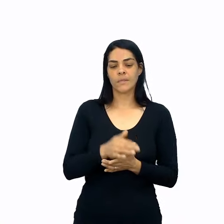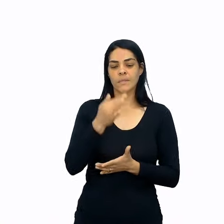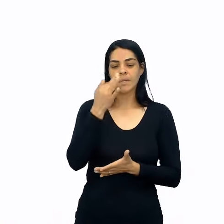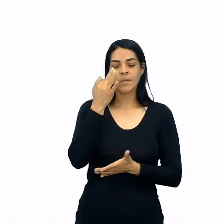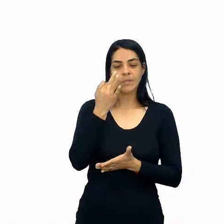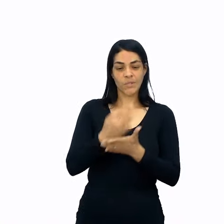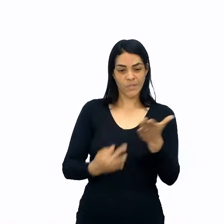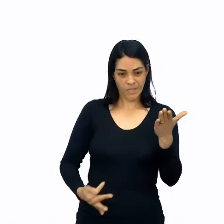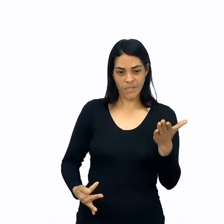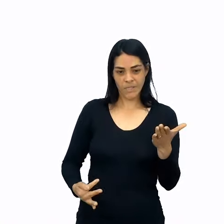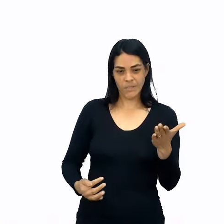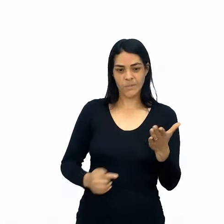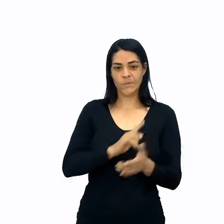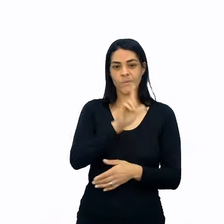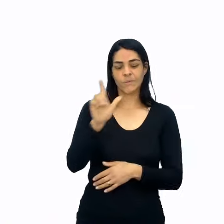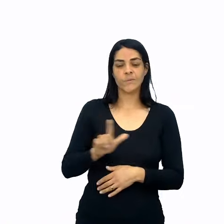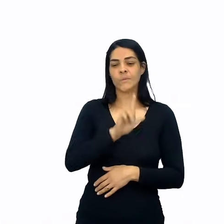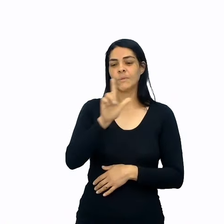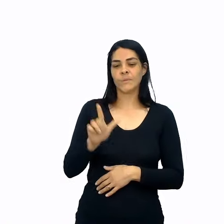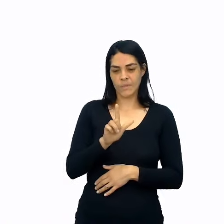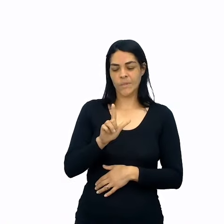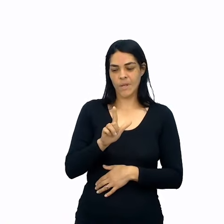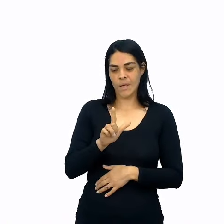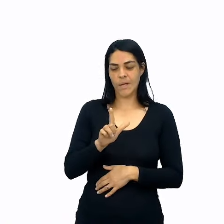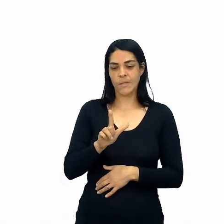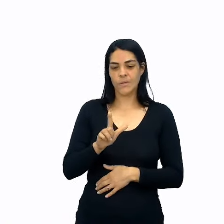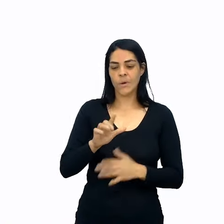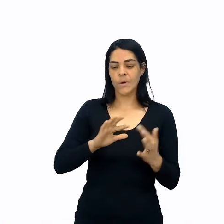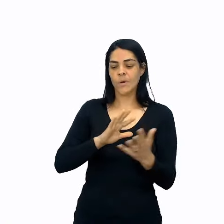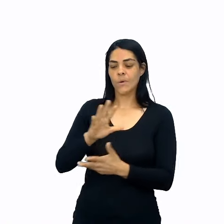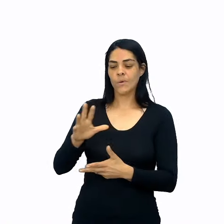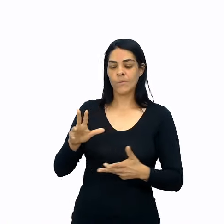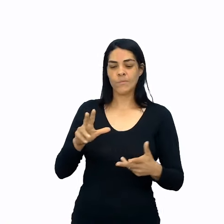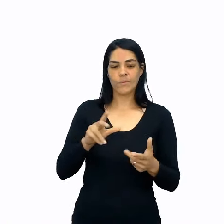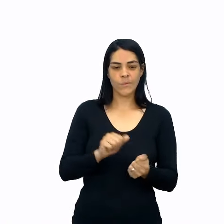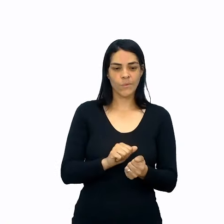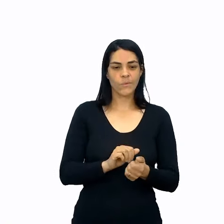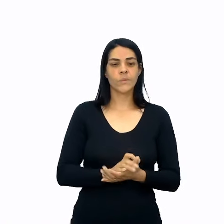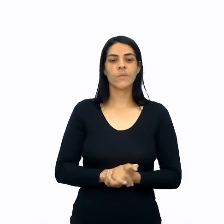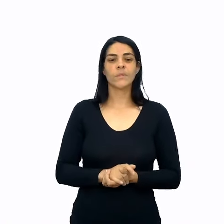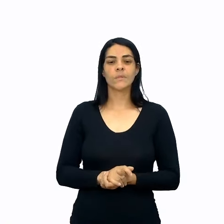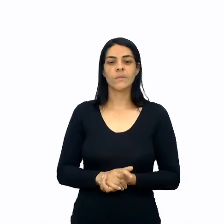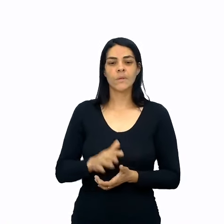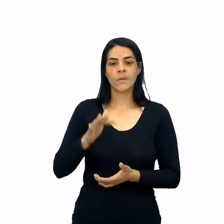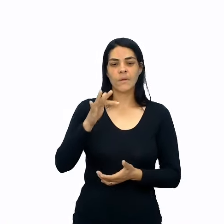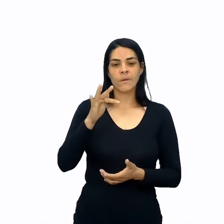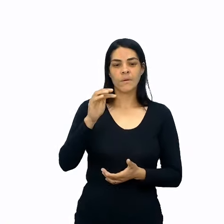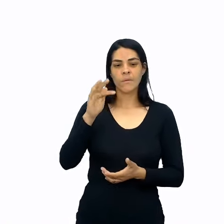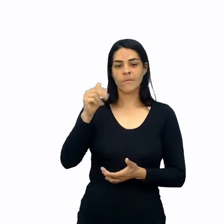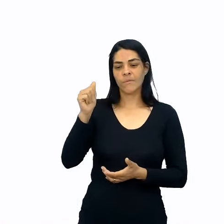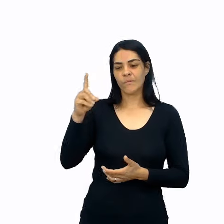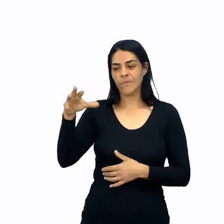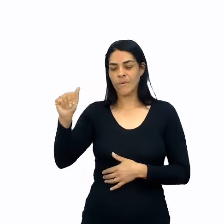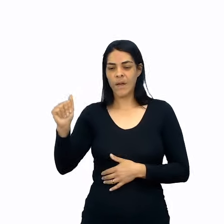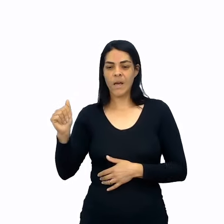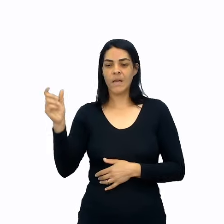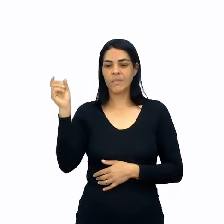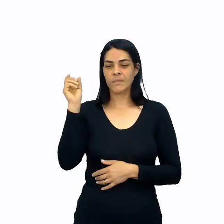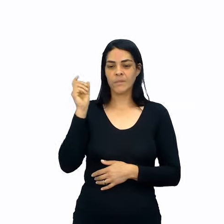que estão muito vinculados ao conto, conto maravilhoso, de fadas, fábulas, lenda,